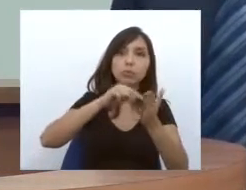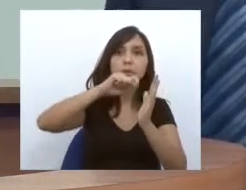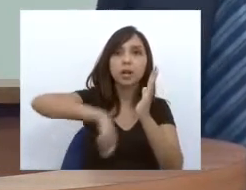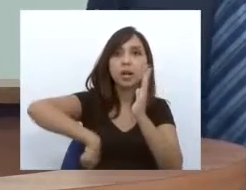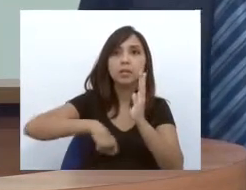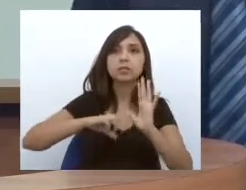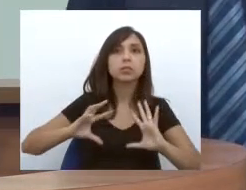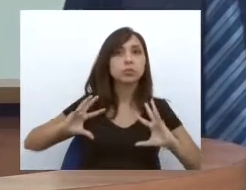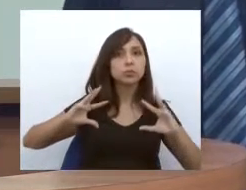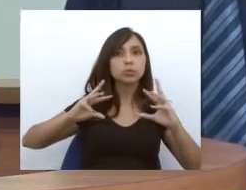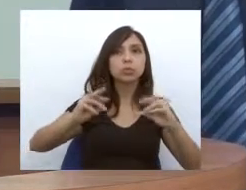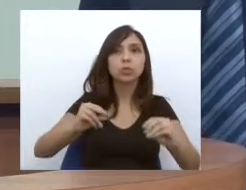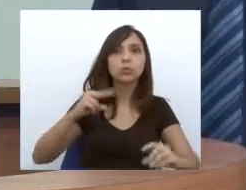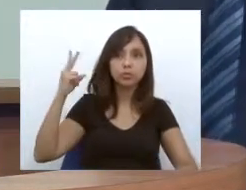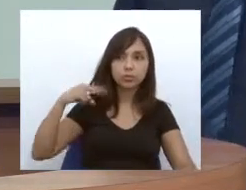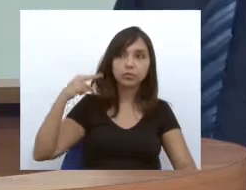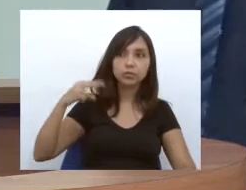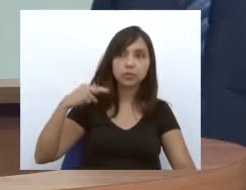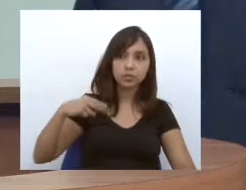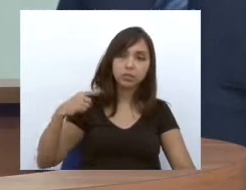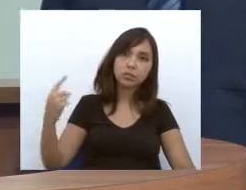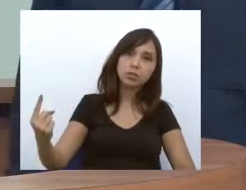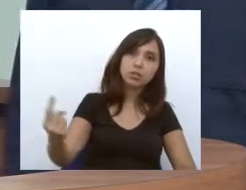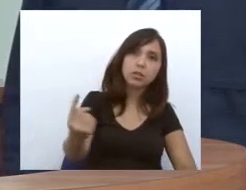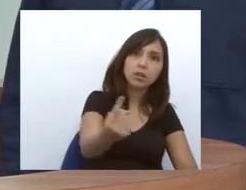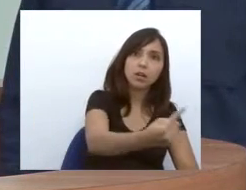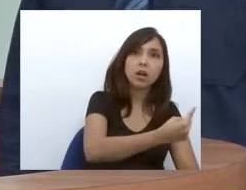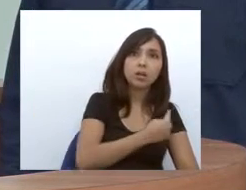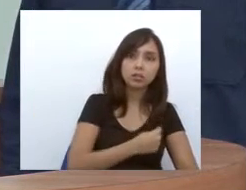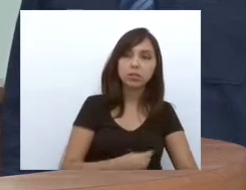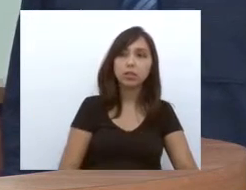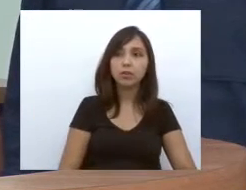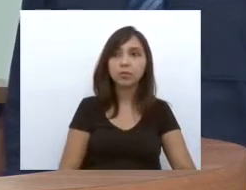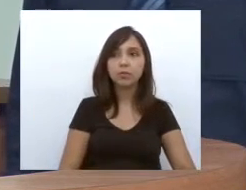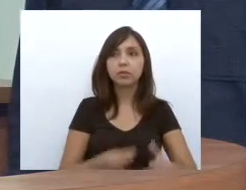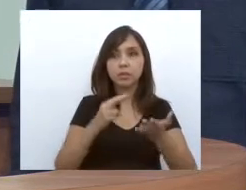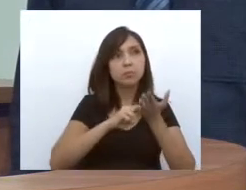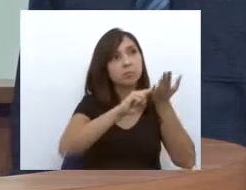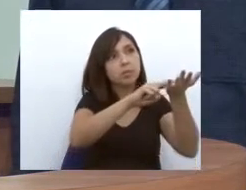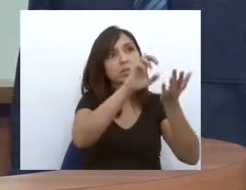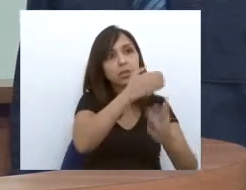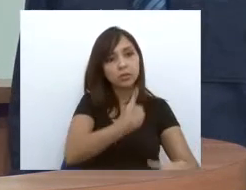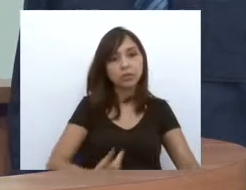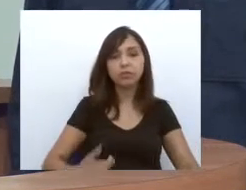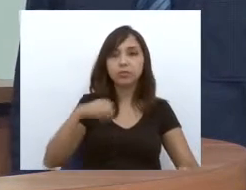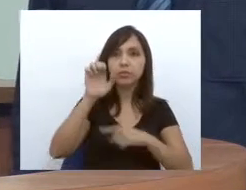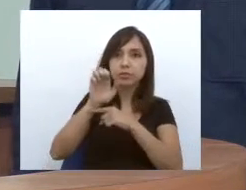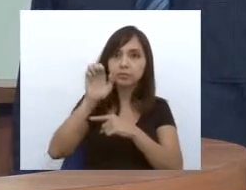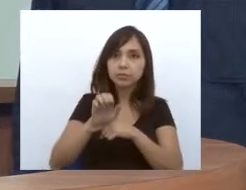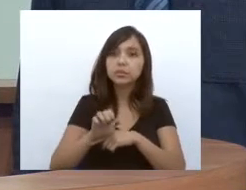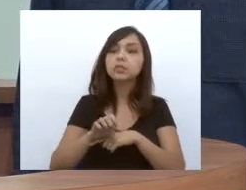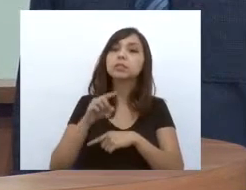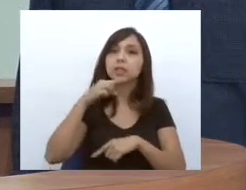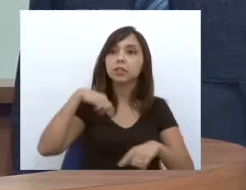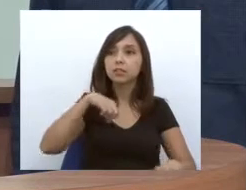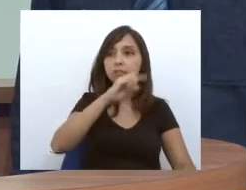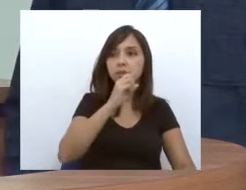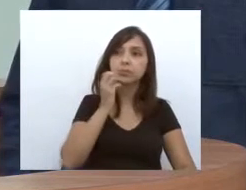assinatura de todos os vereadores. De todos os vereadores da cidade e mandar para o governo do estado